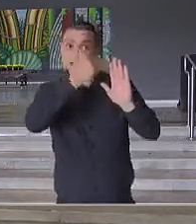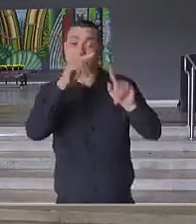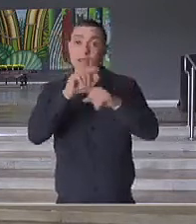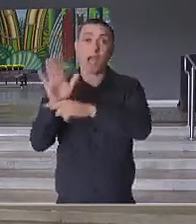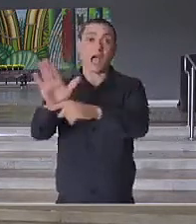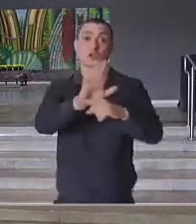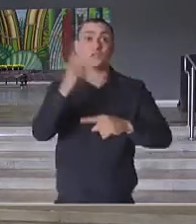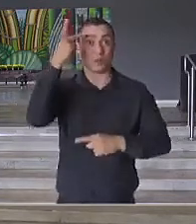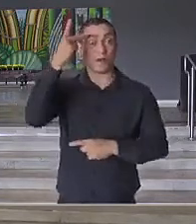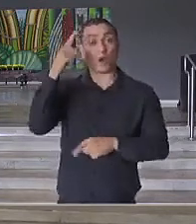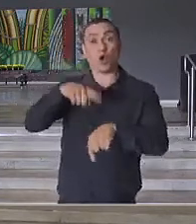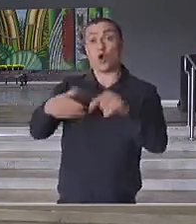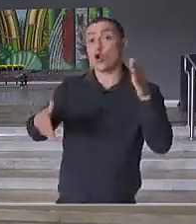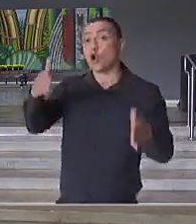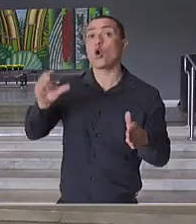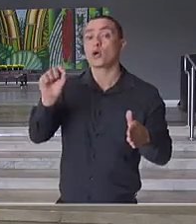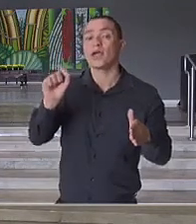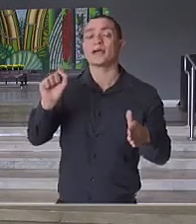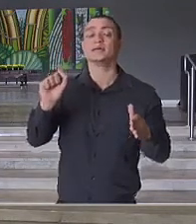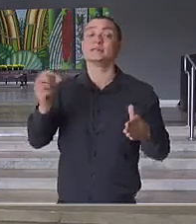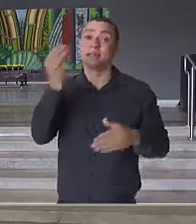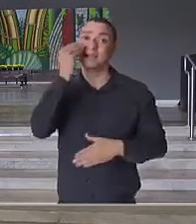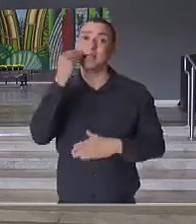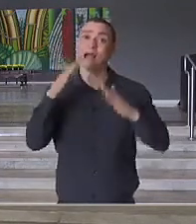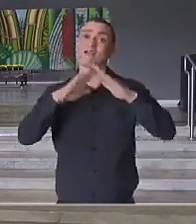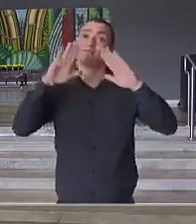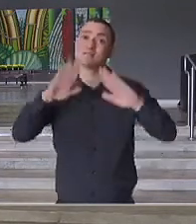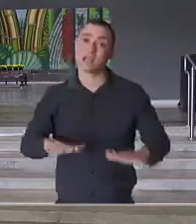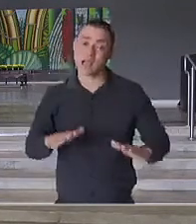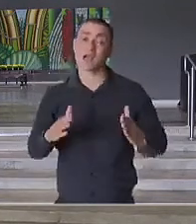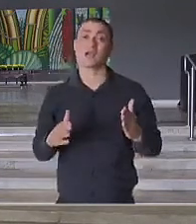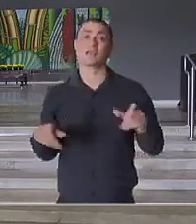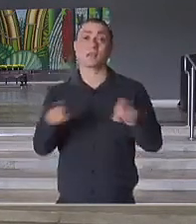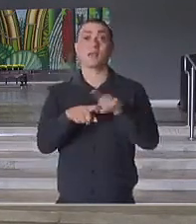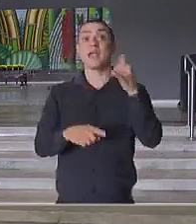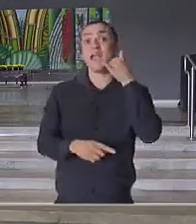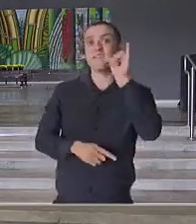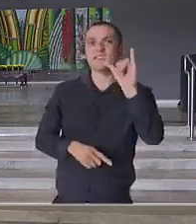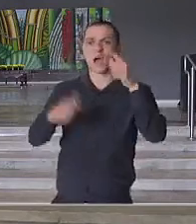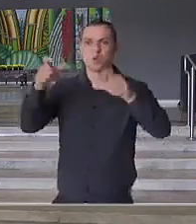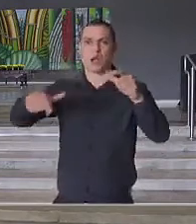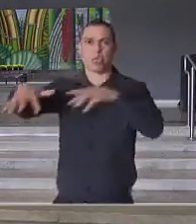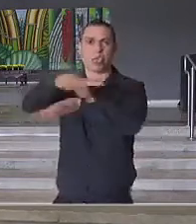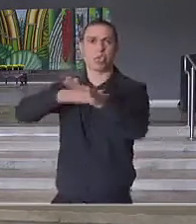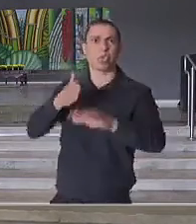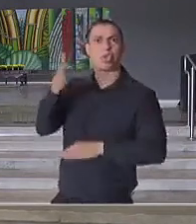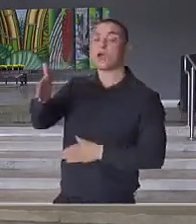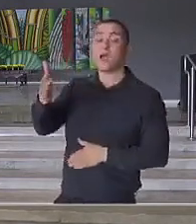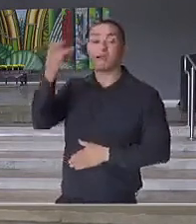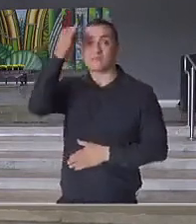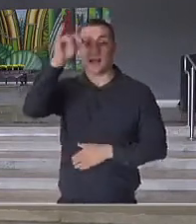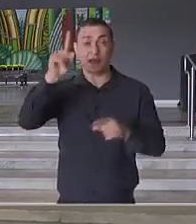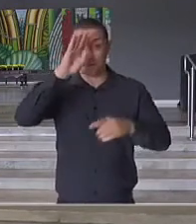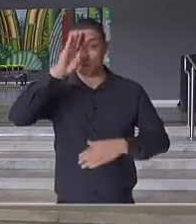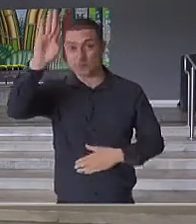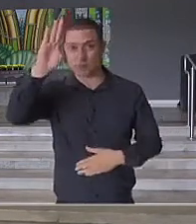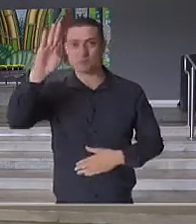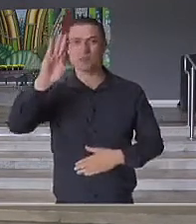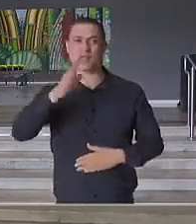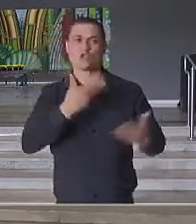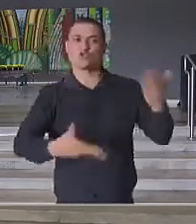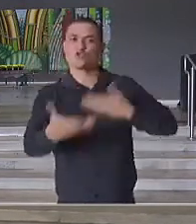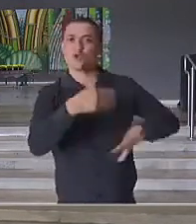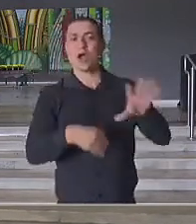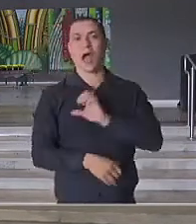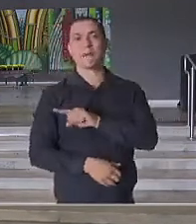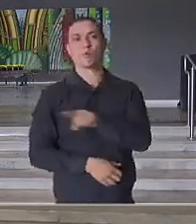Estado de São Paulo nesse momento é, se possível, ficar em casa, é evitar aglomeração e, principalmente, ter amor aos seus semelhantes,